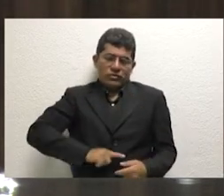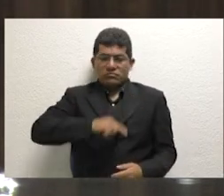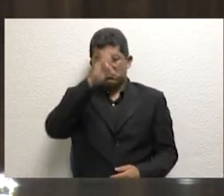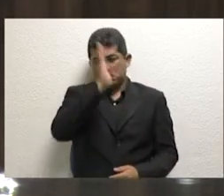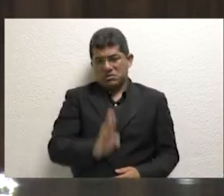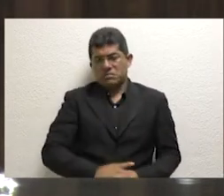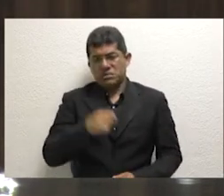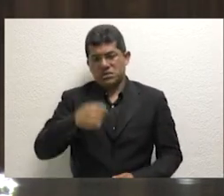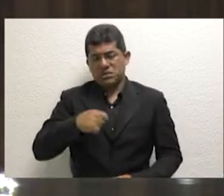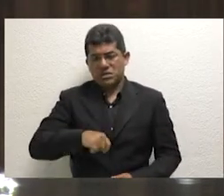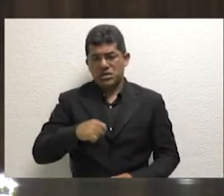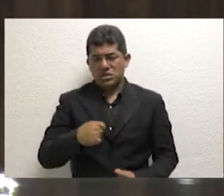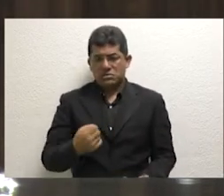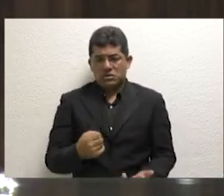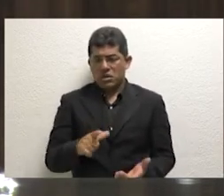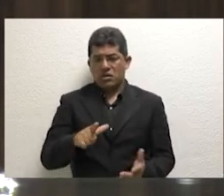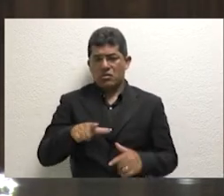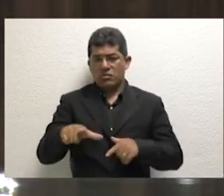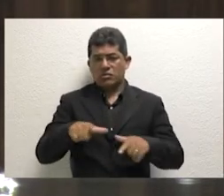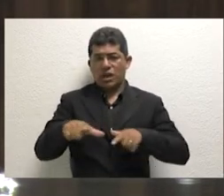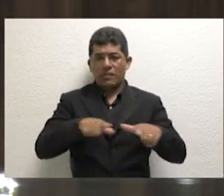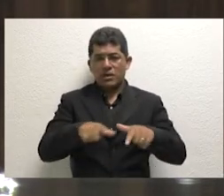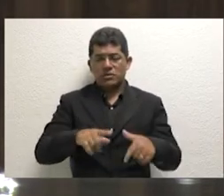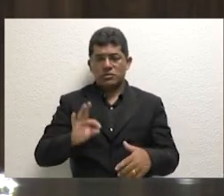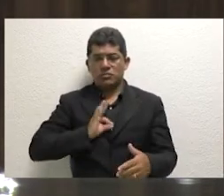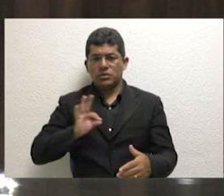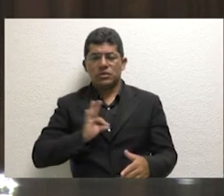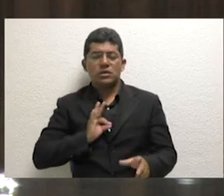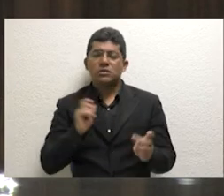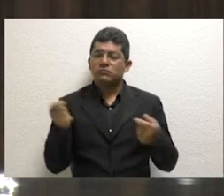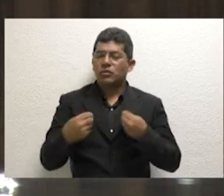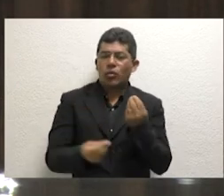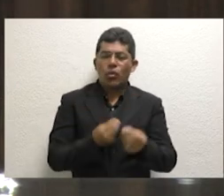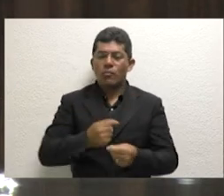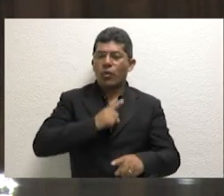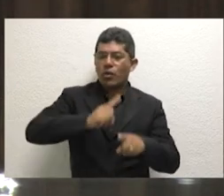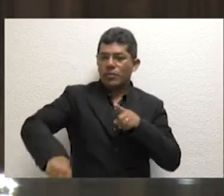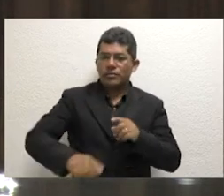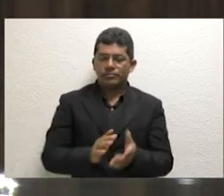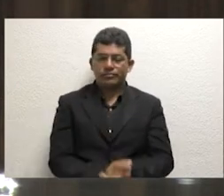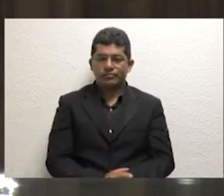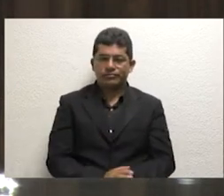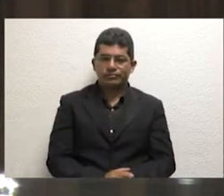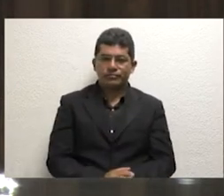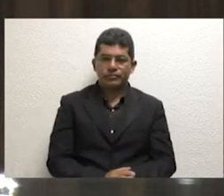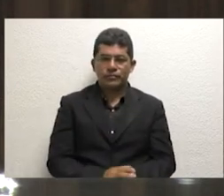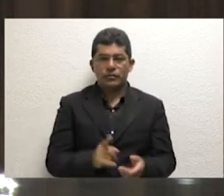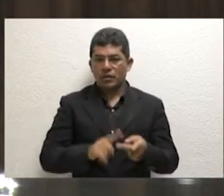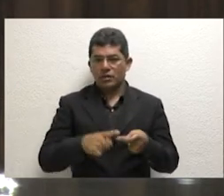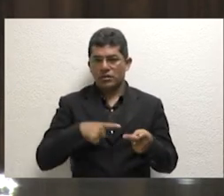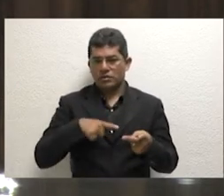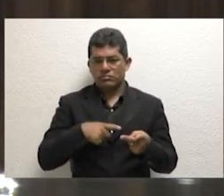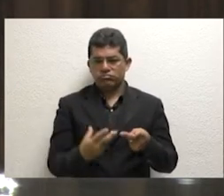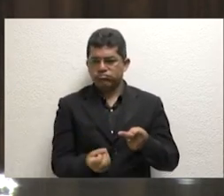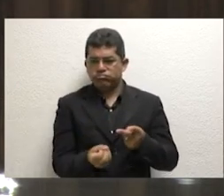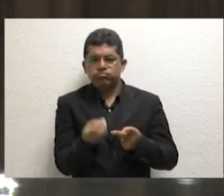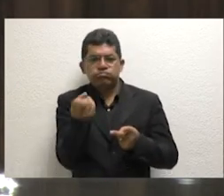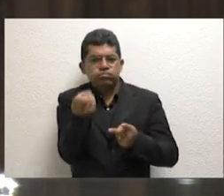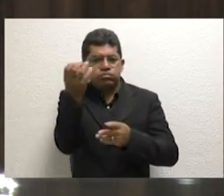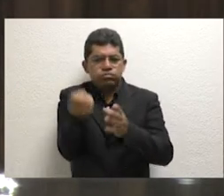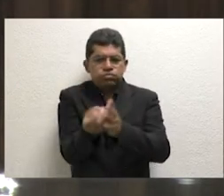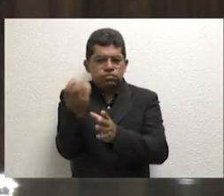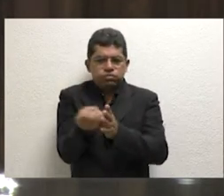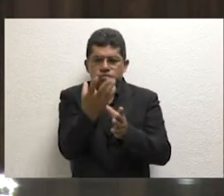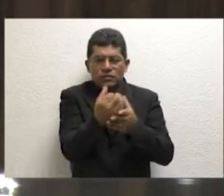e dever de polícia de coibir e punir quem estiver cometendo ilícito os excessos daí no entendimento deles